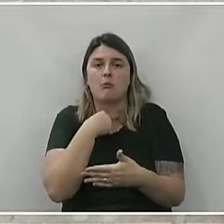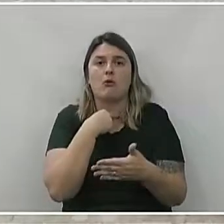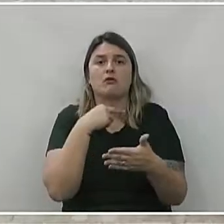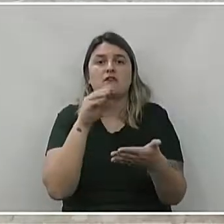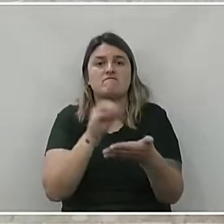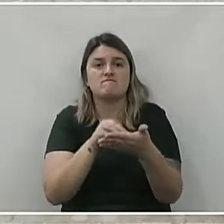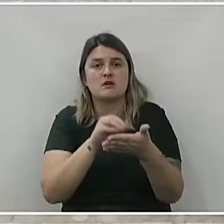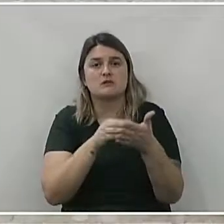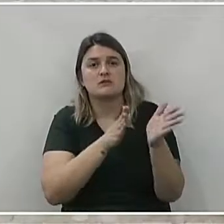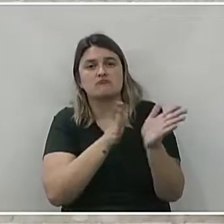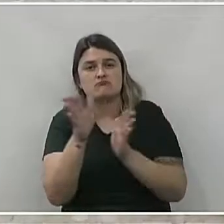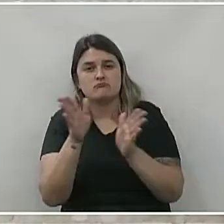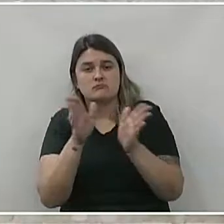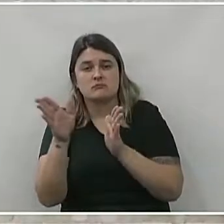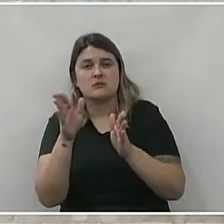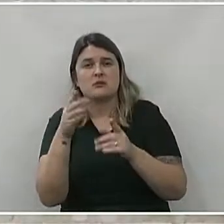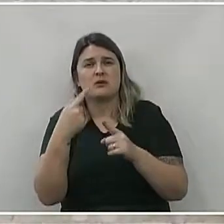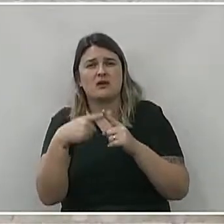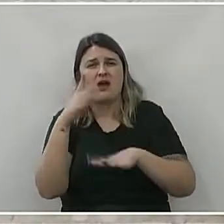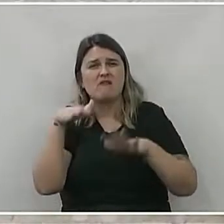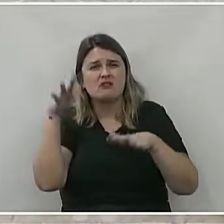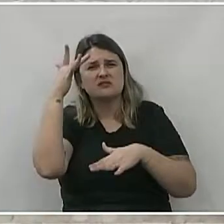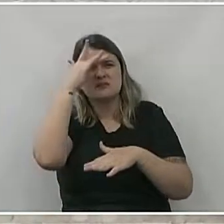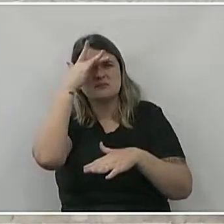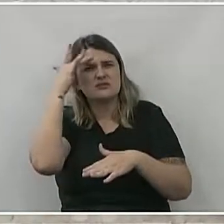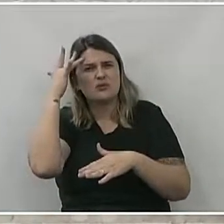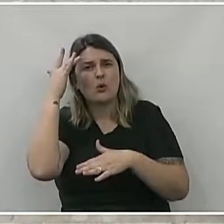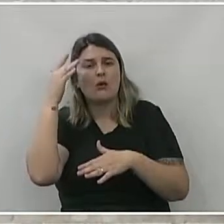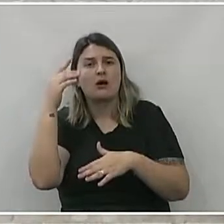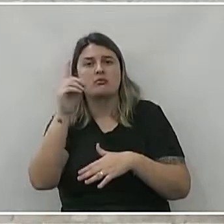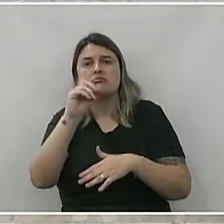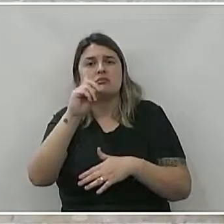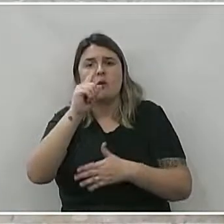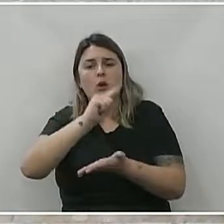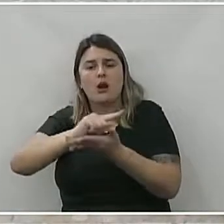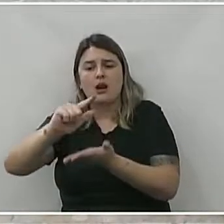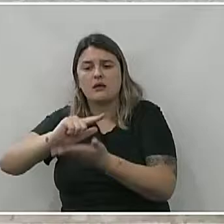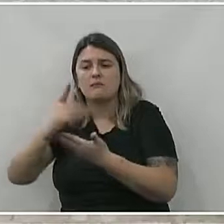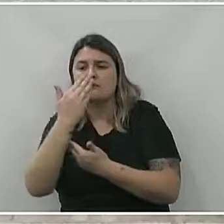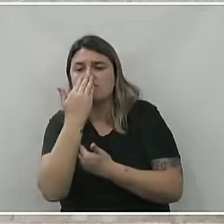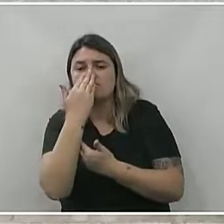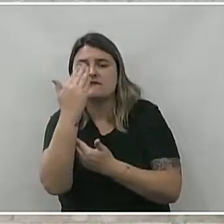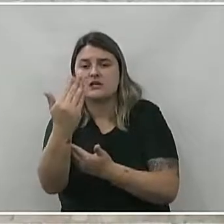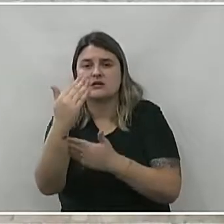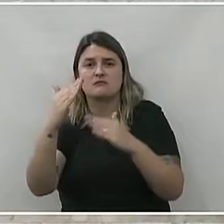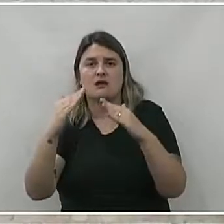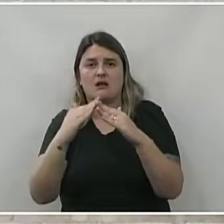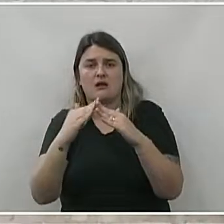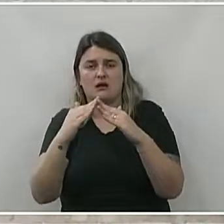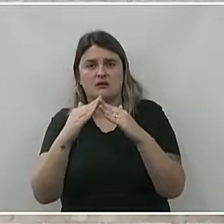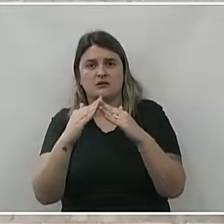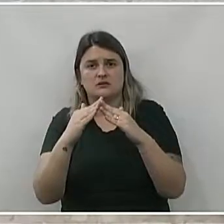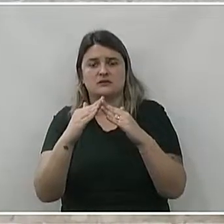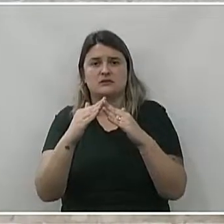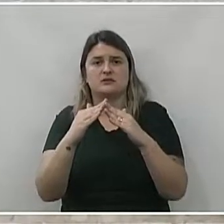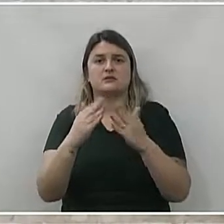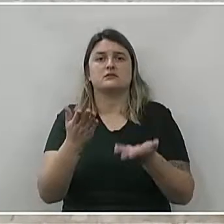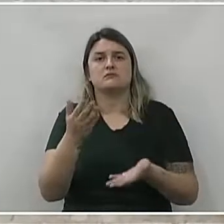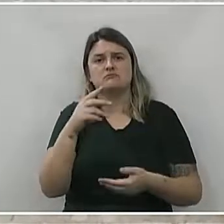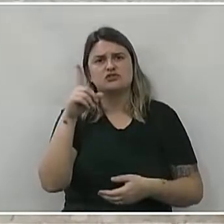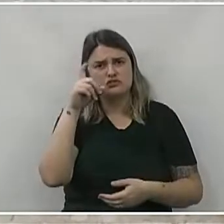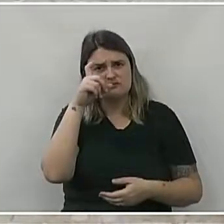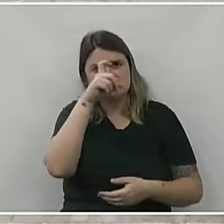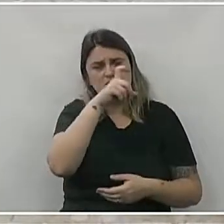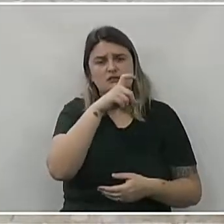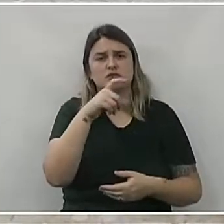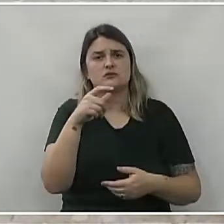passeios, inclusive aquelas pessoas que não estão limpando na frente de suas casas e deixando com dificuldade as pessoas